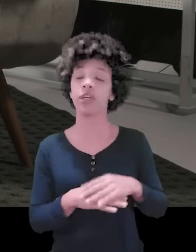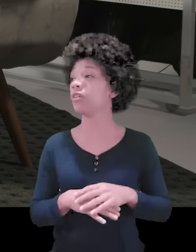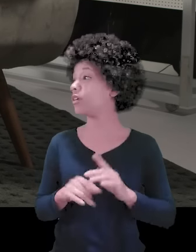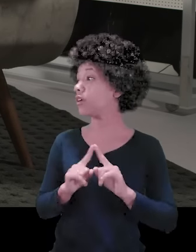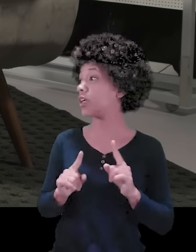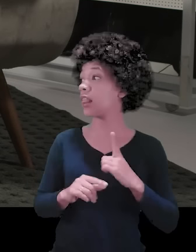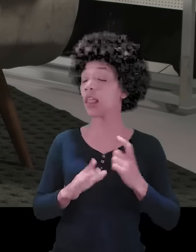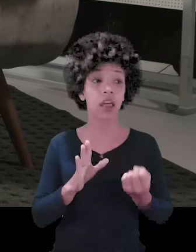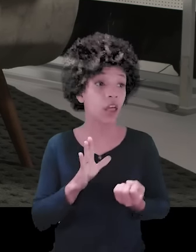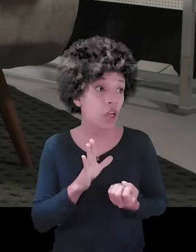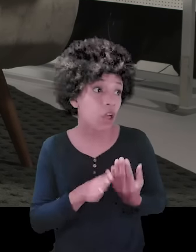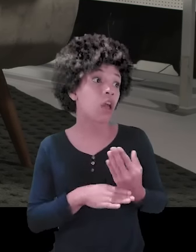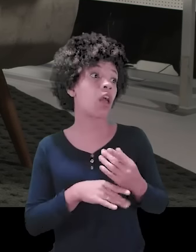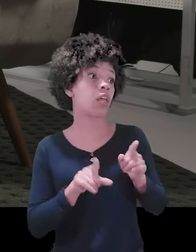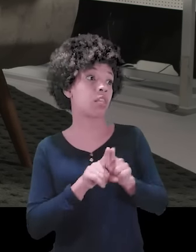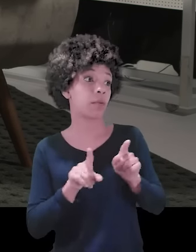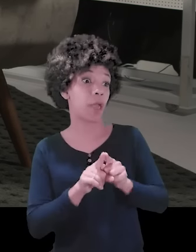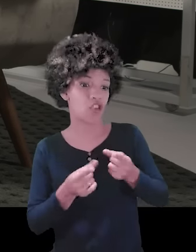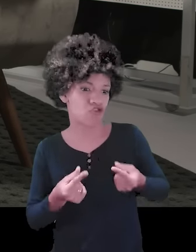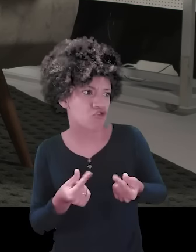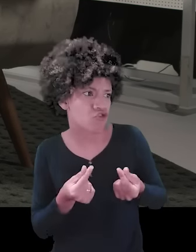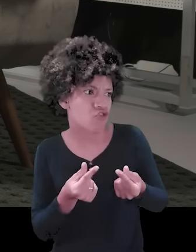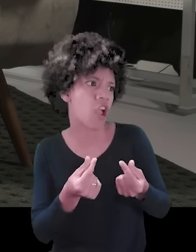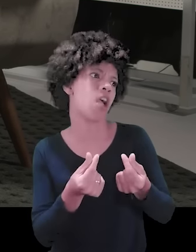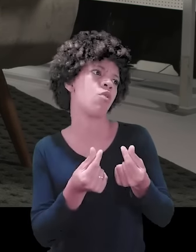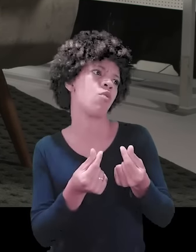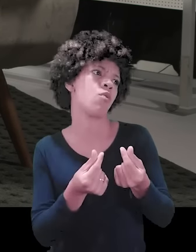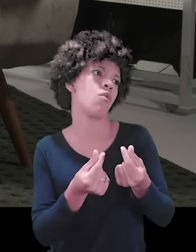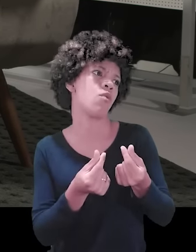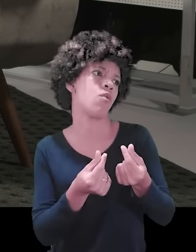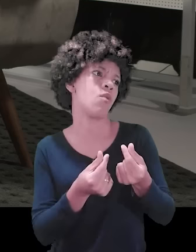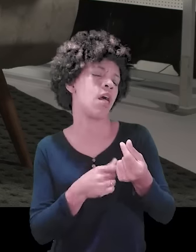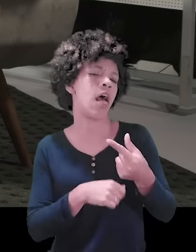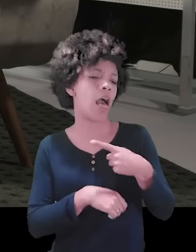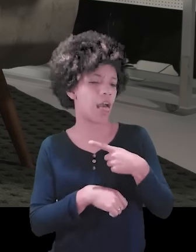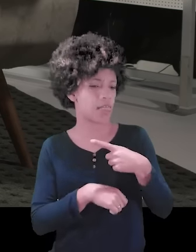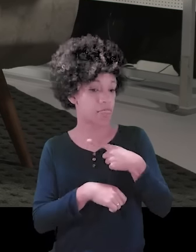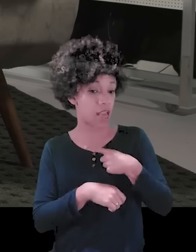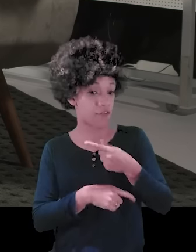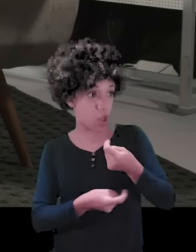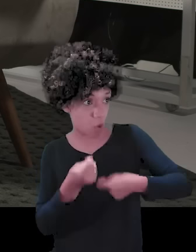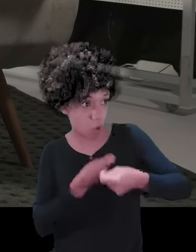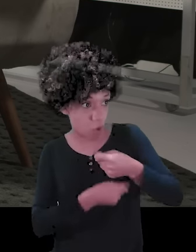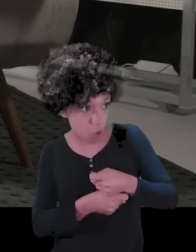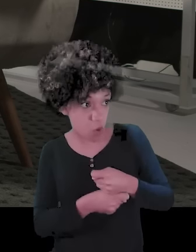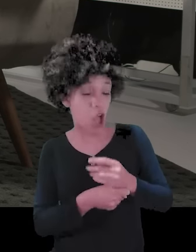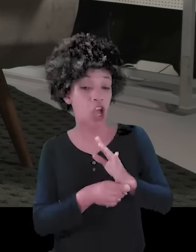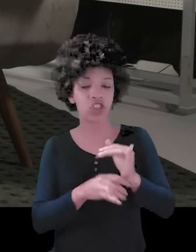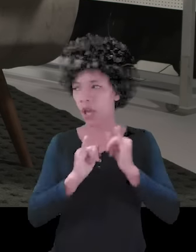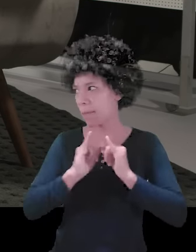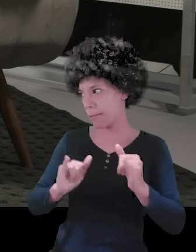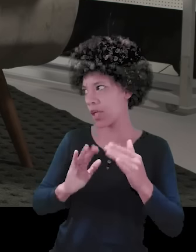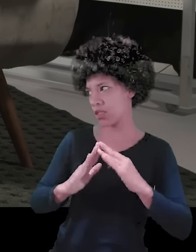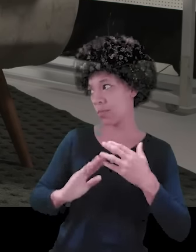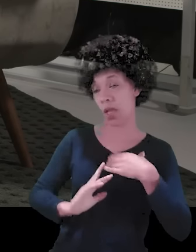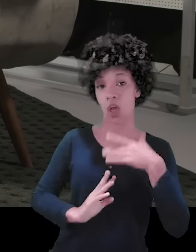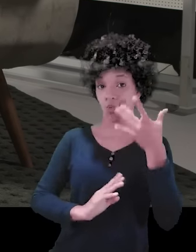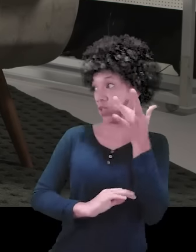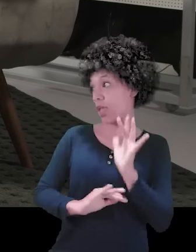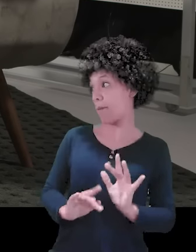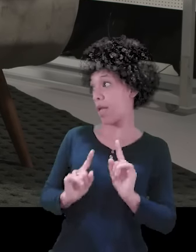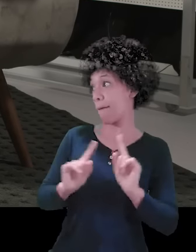fundador da Casas Bahia e todo o dinheiro de lucro que ele recebia era para fazer esse tipo de situação eu já fiz propagando para casa dela não passa não